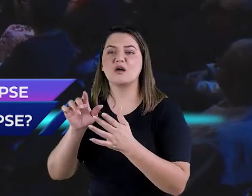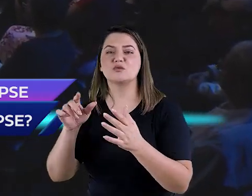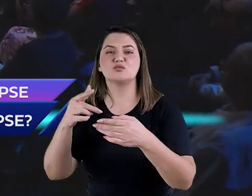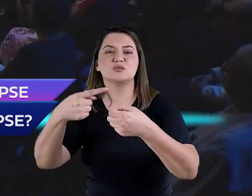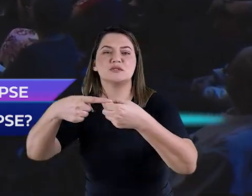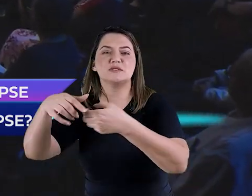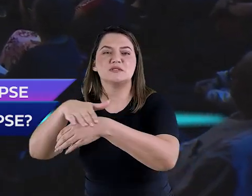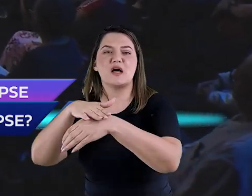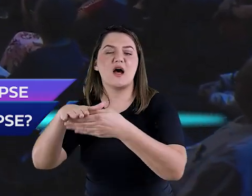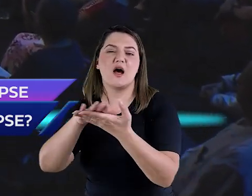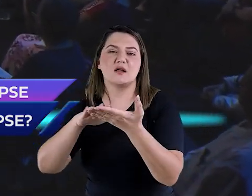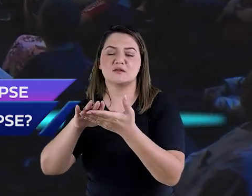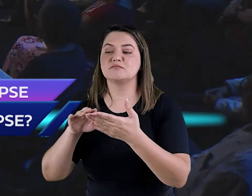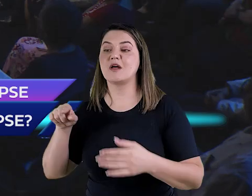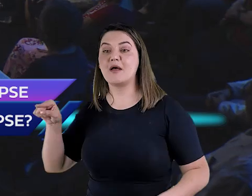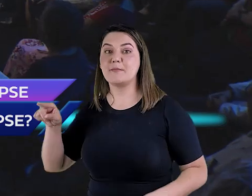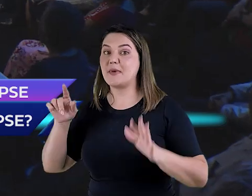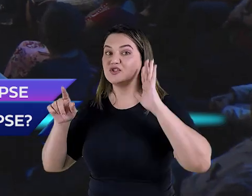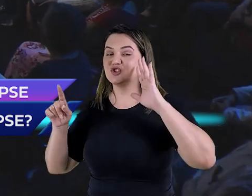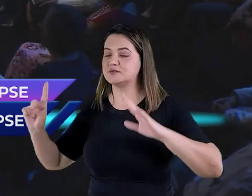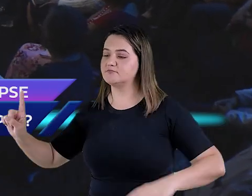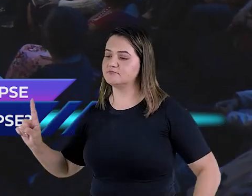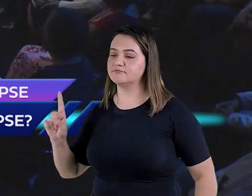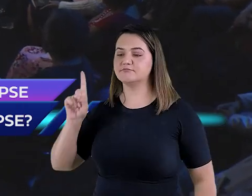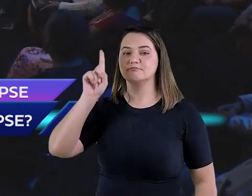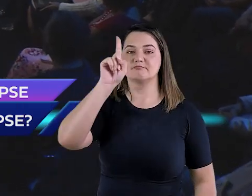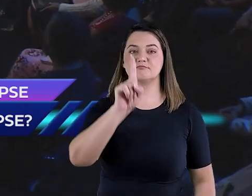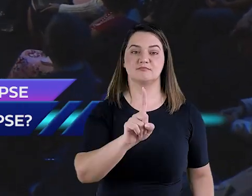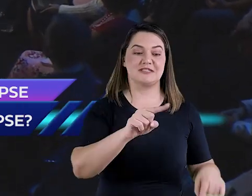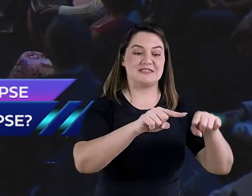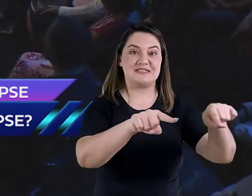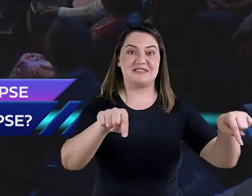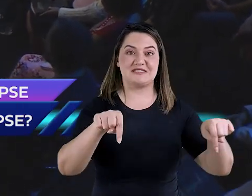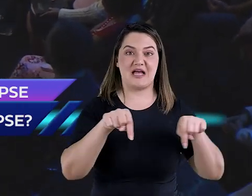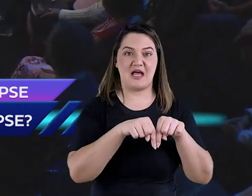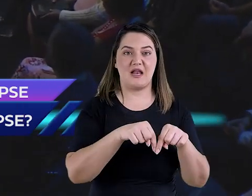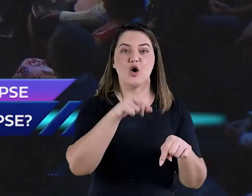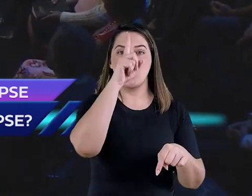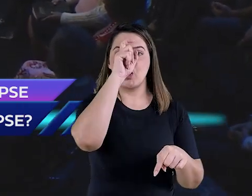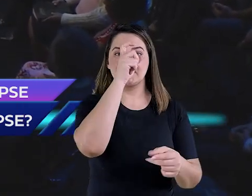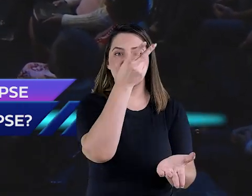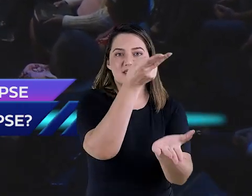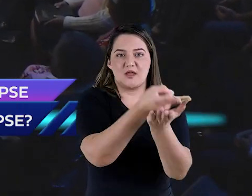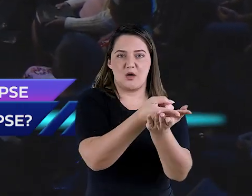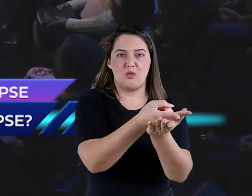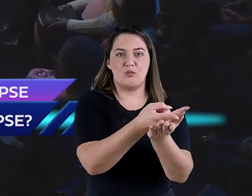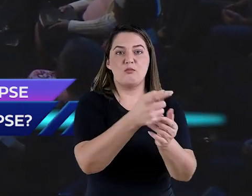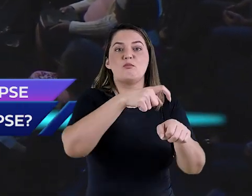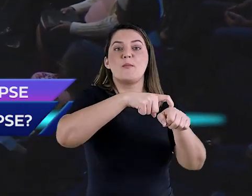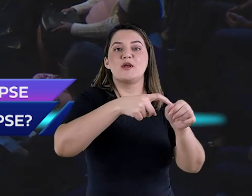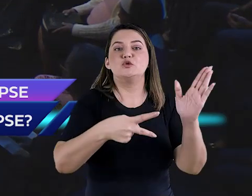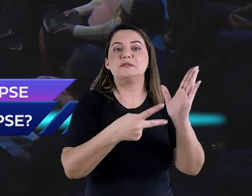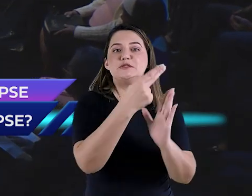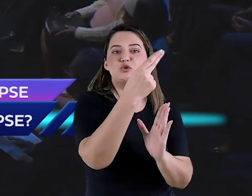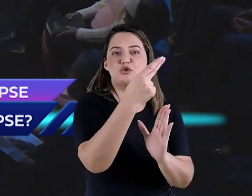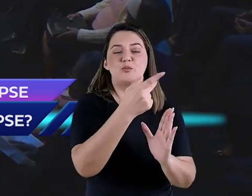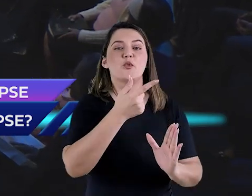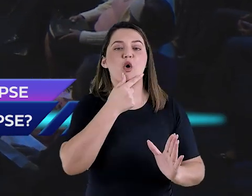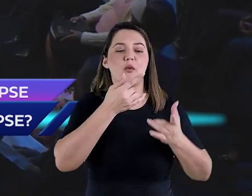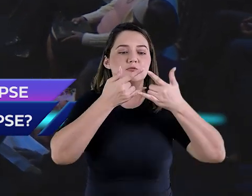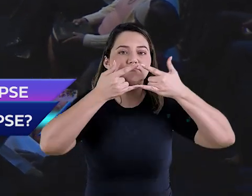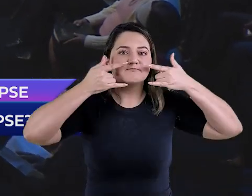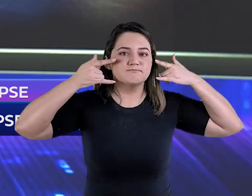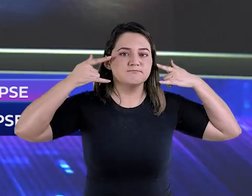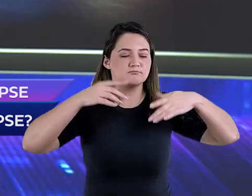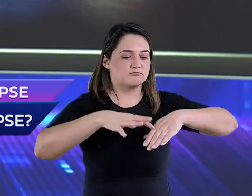que já está anestesiada, apagada, portanto, e lá tem um cirurgião.